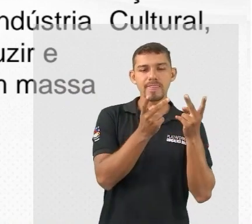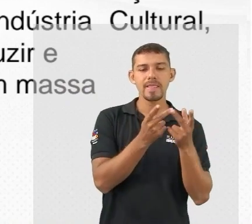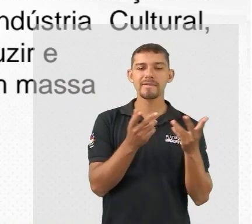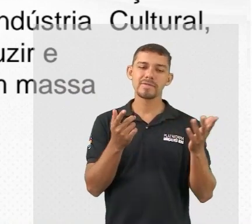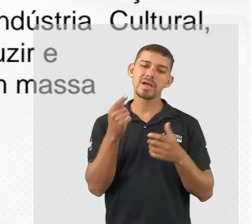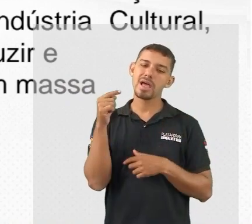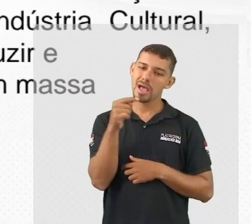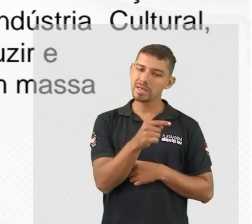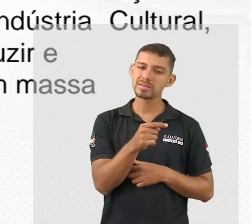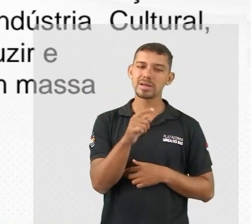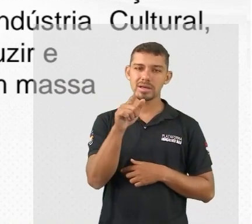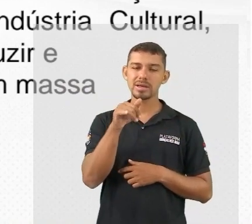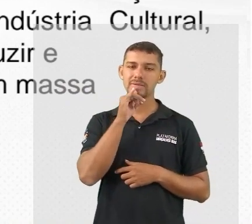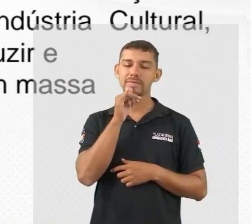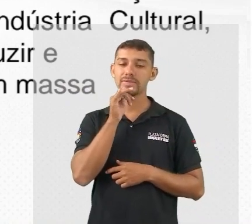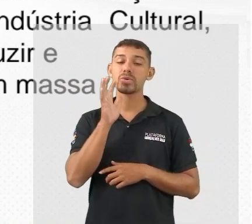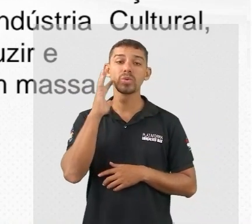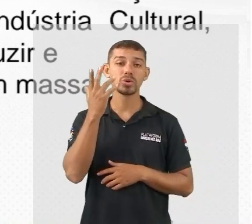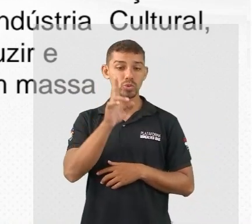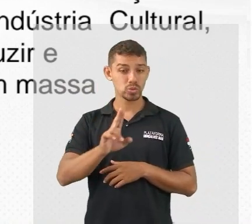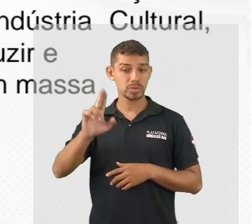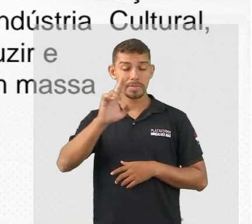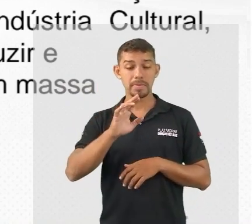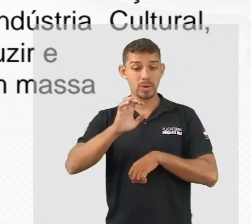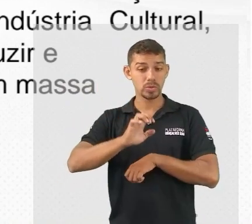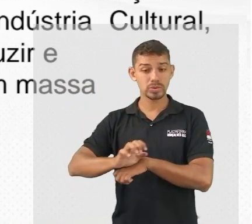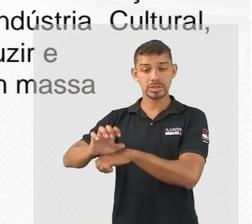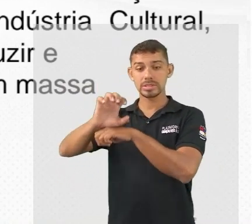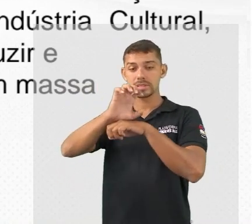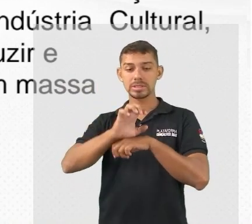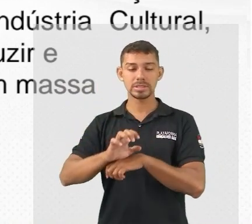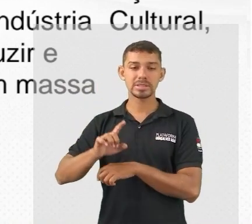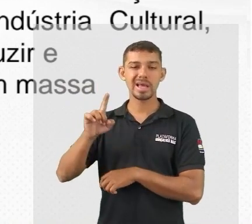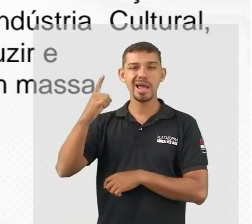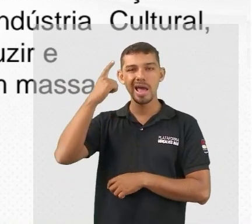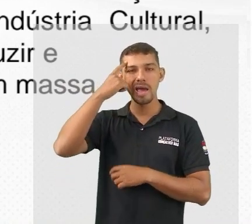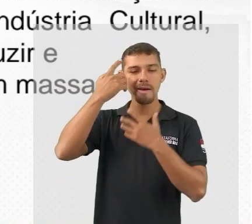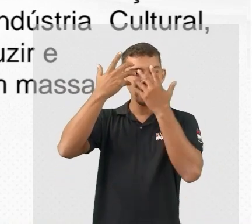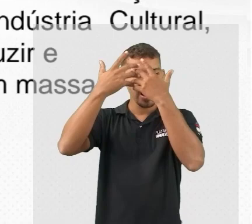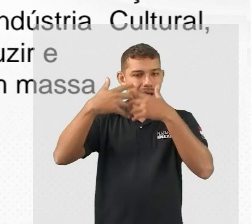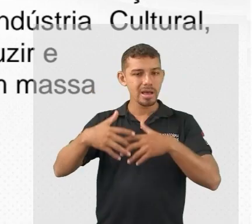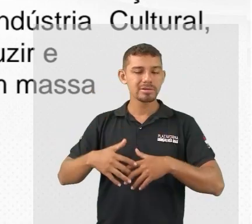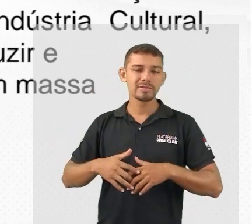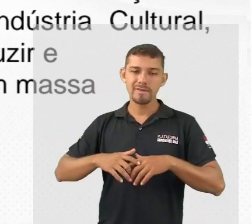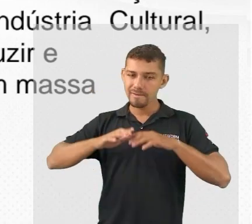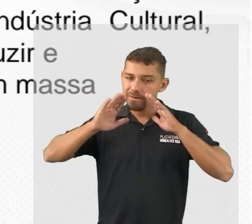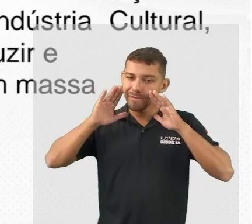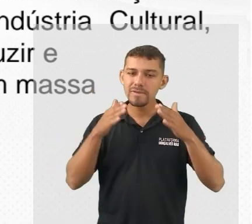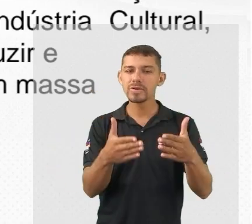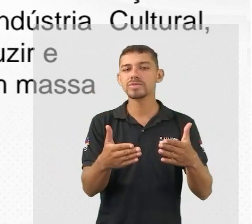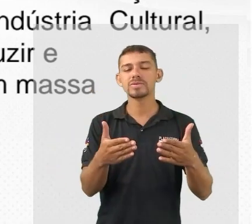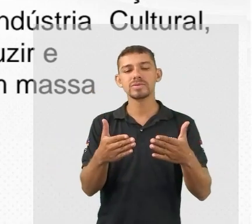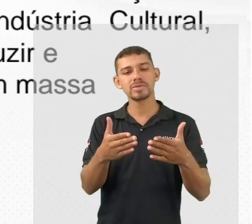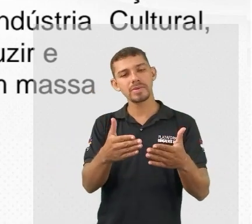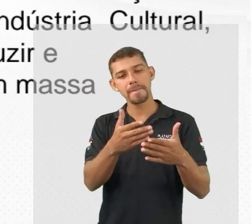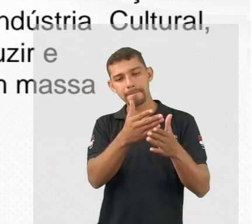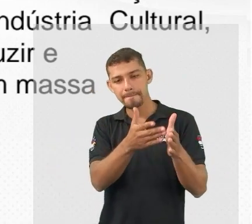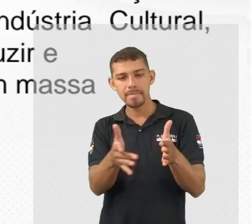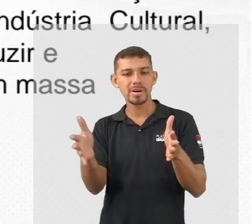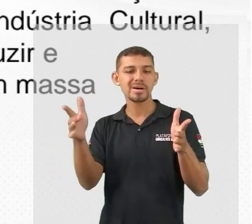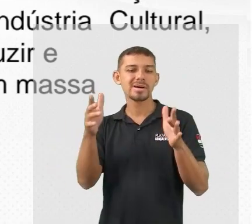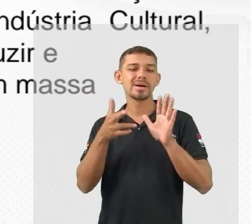mesma indústria cultural, quando utilizada pelo Estado, é pensada para forjar padrões identitários